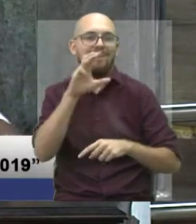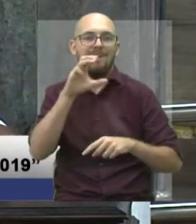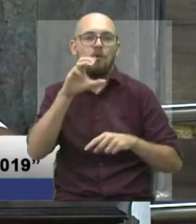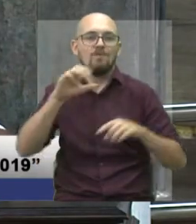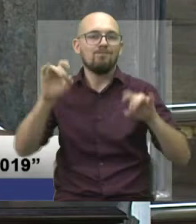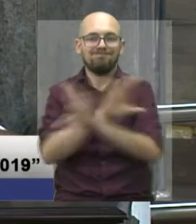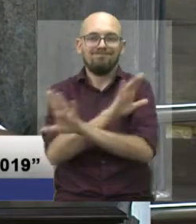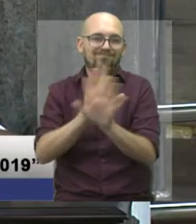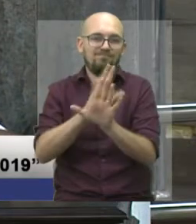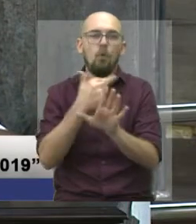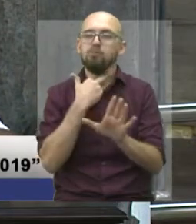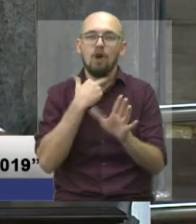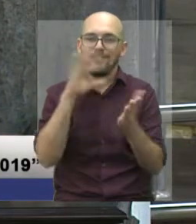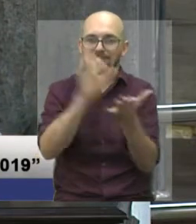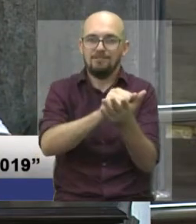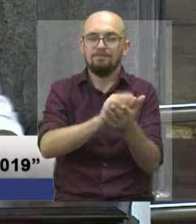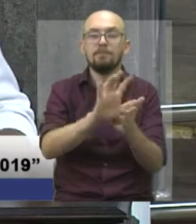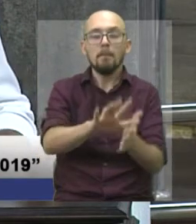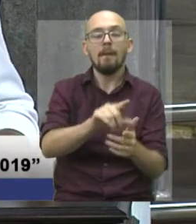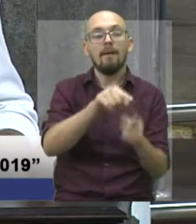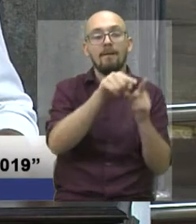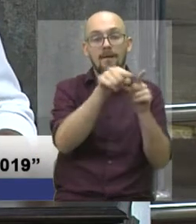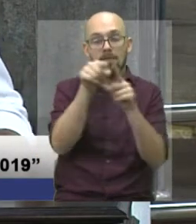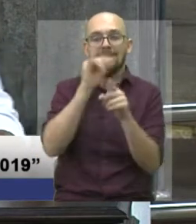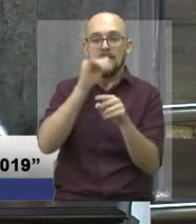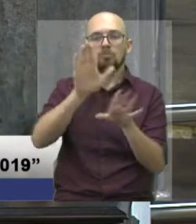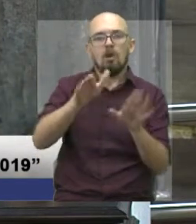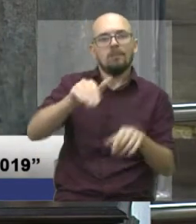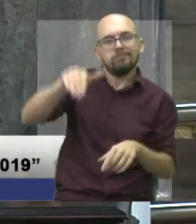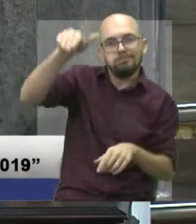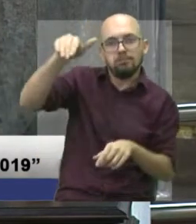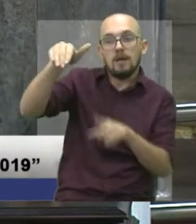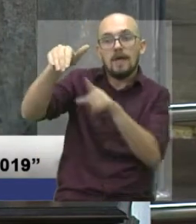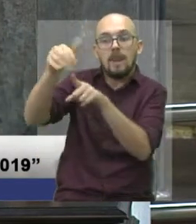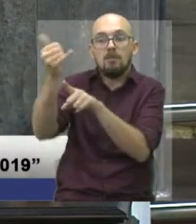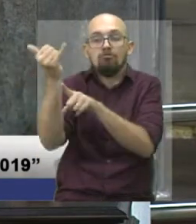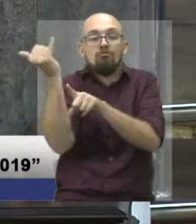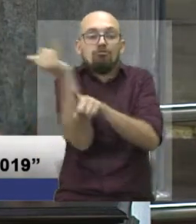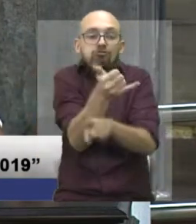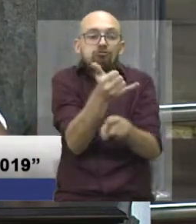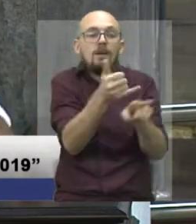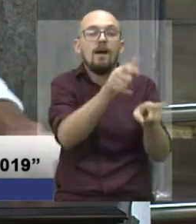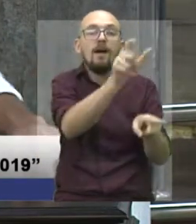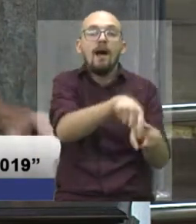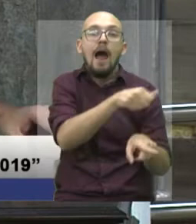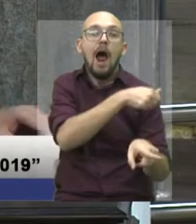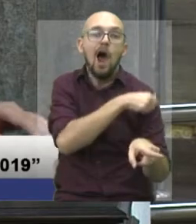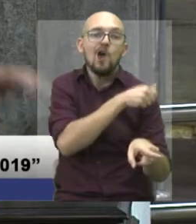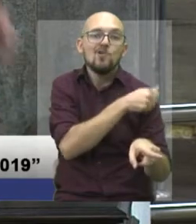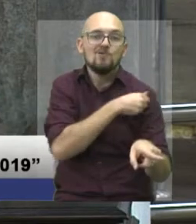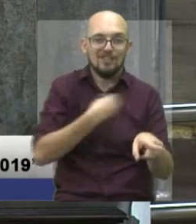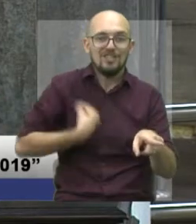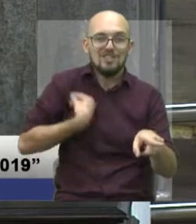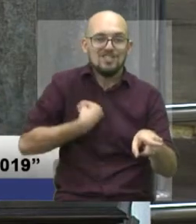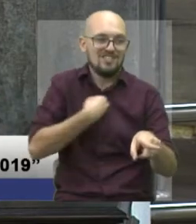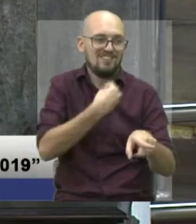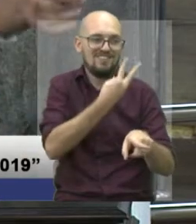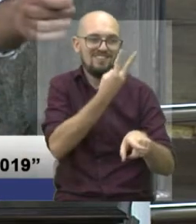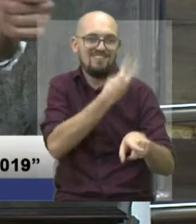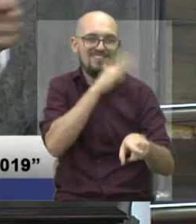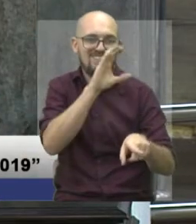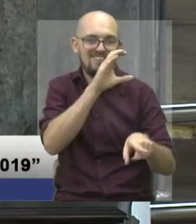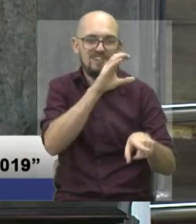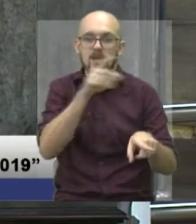aula, conversando com alunos matriculados, atuais. E aí os alunos atuais falam assim, eu